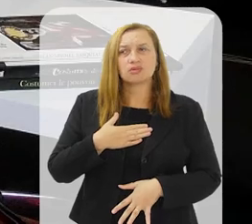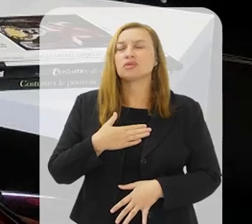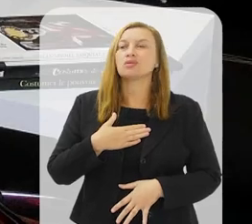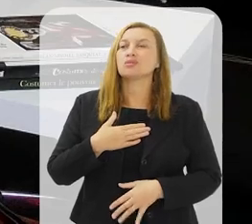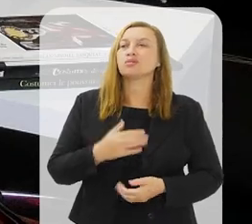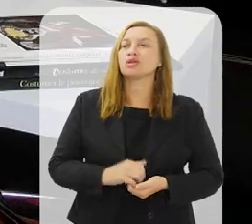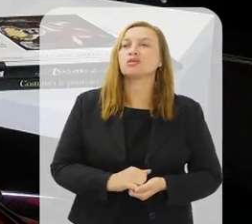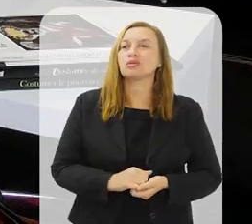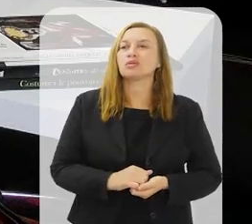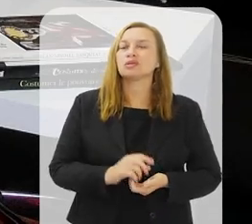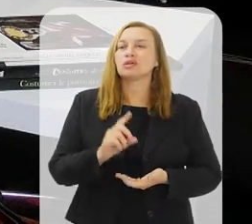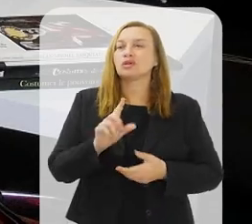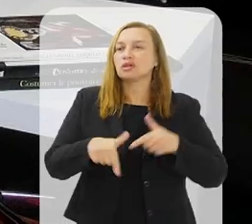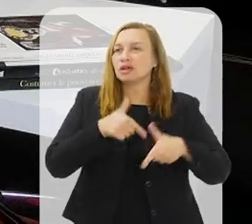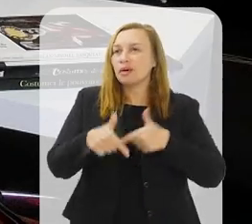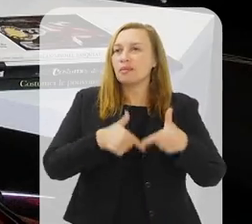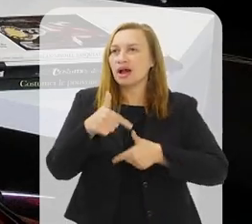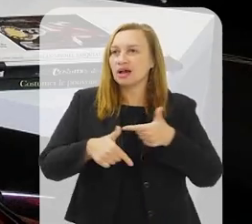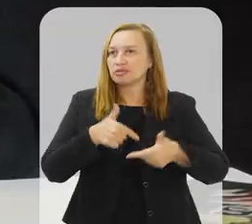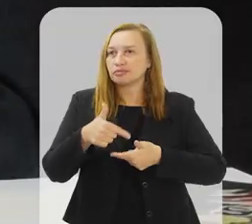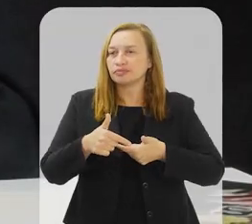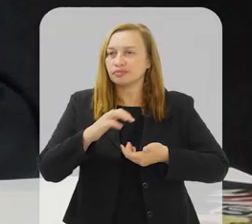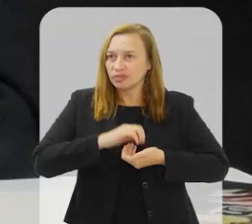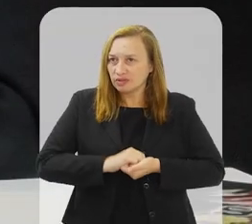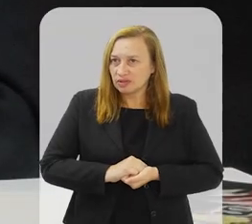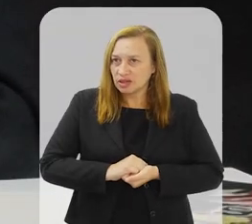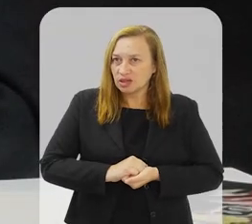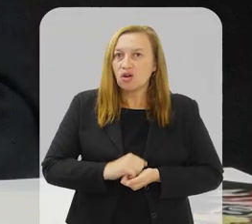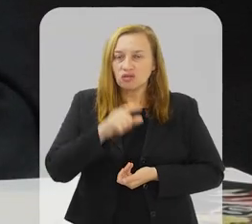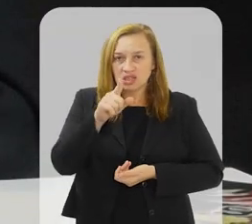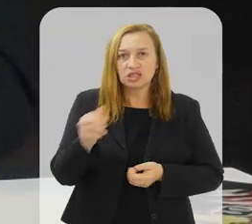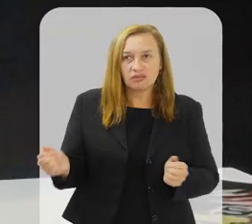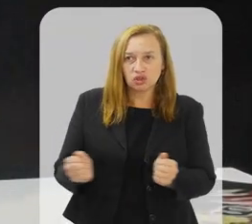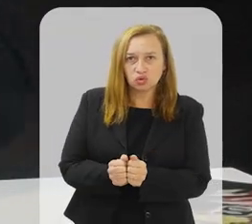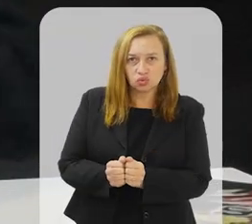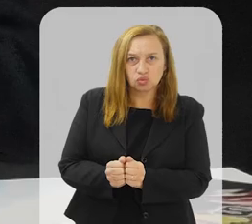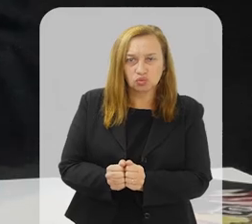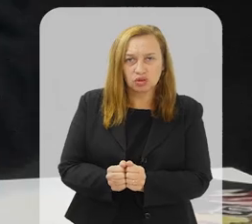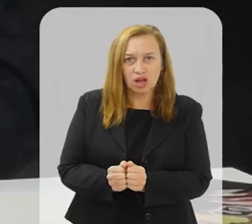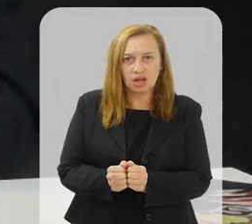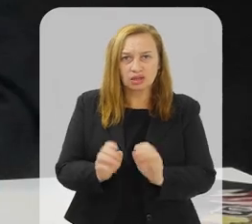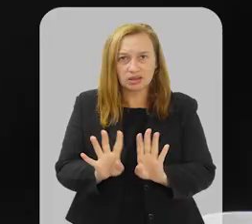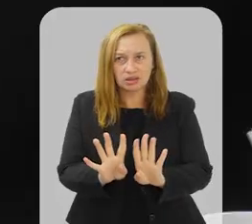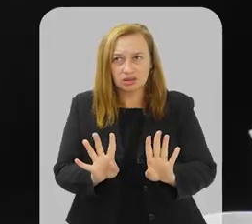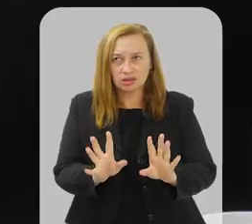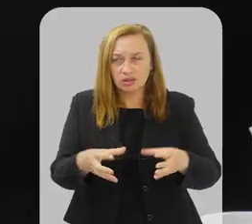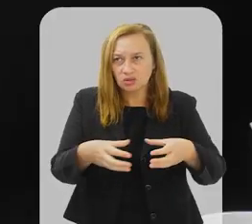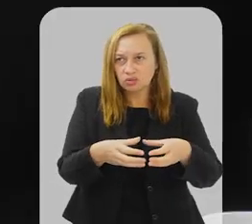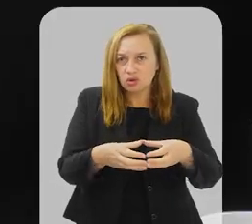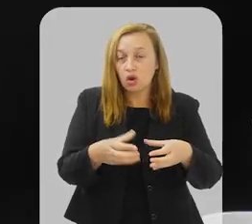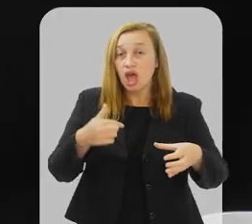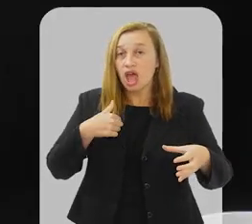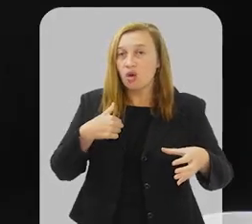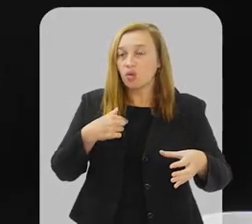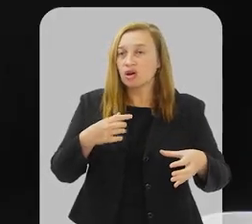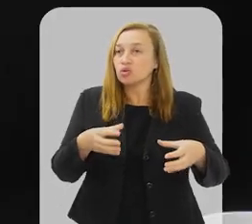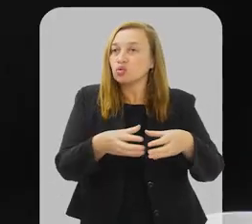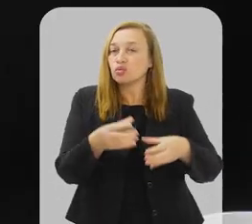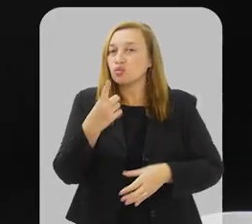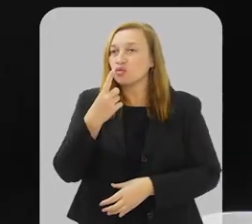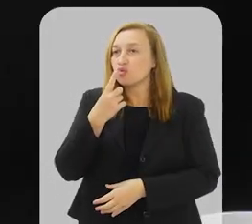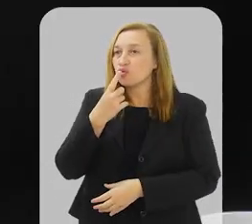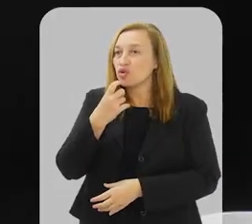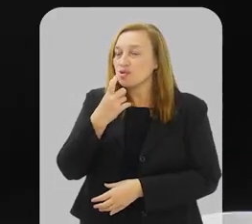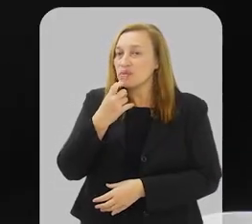ess foi o último trabalho da Jussara na Virador né foi a Bibi Ferreira você tava naquela comissão eu era eu comecei eu era dos Os